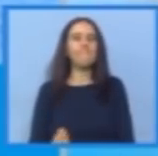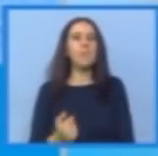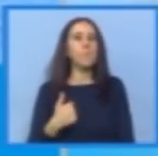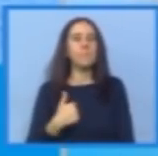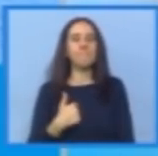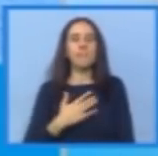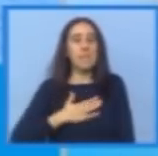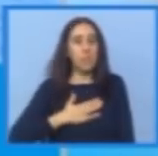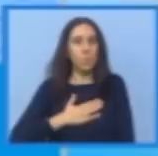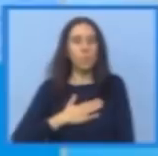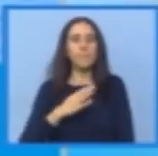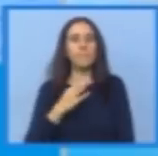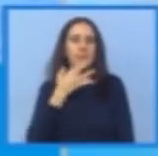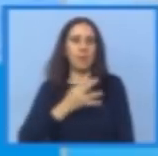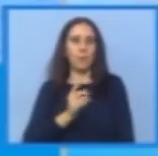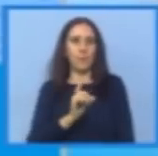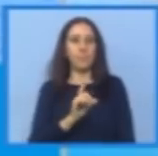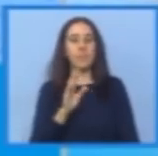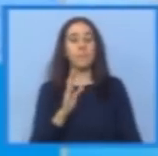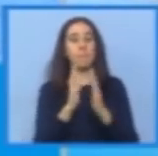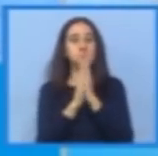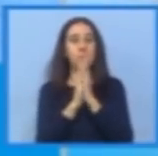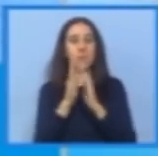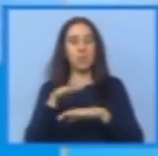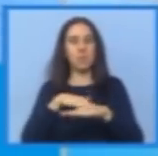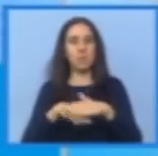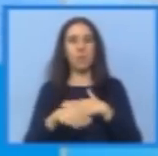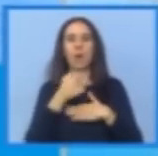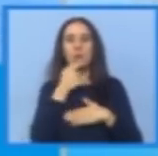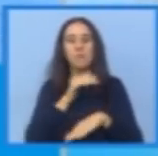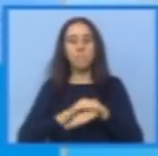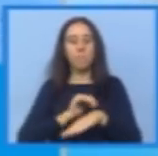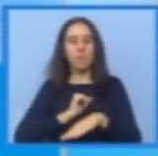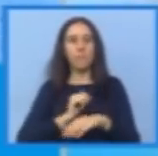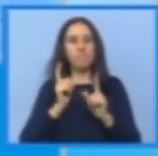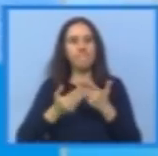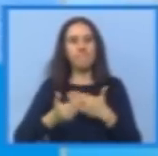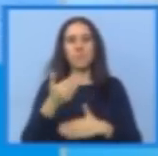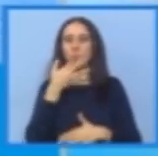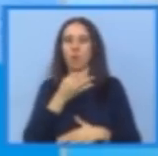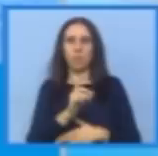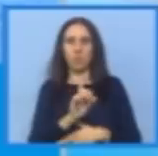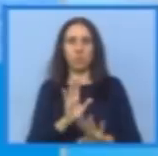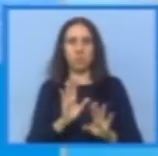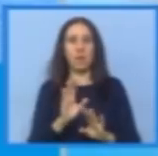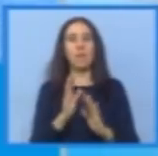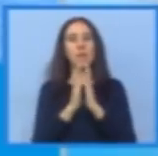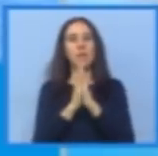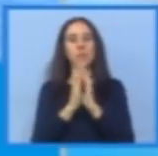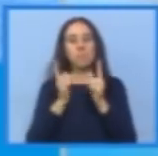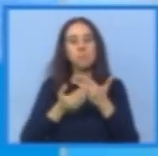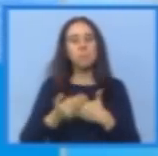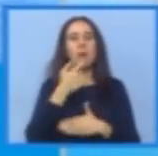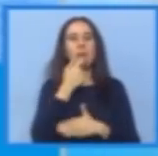eu não creio que a ação da Igreja tenha de ser a partir do nosso pecado. Não creio isso. A ação da Igreja é toda a partir do